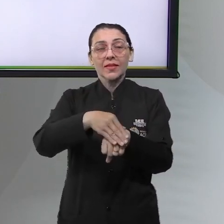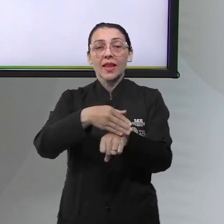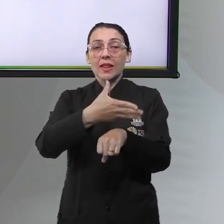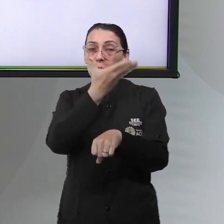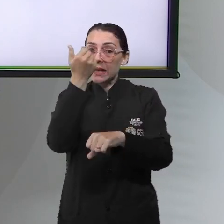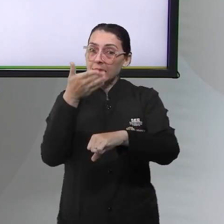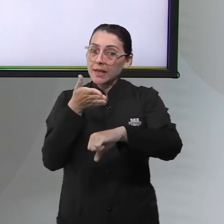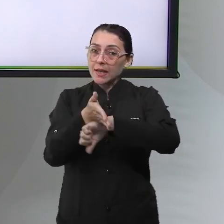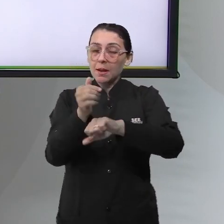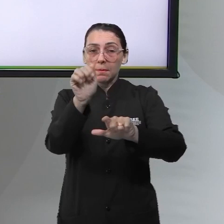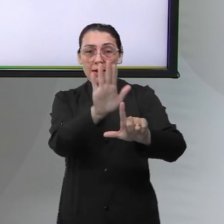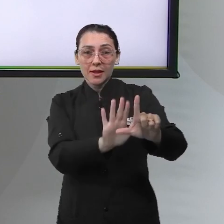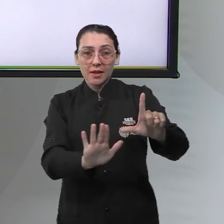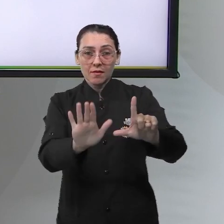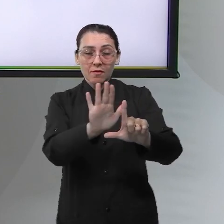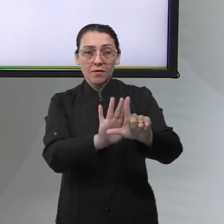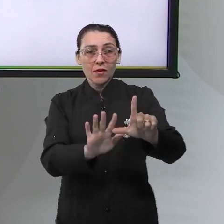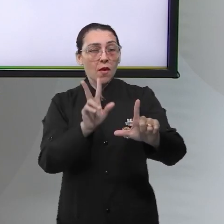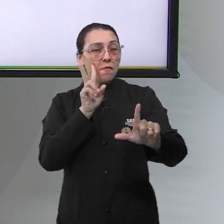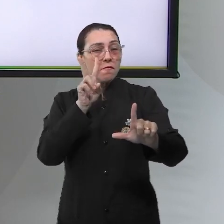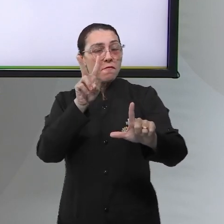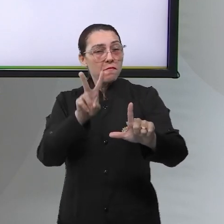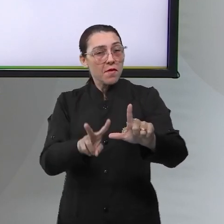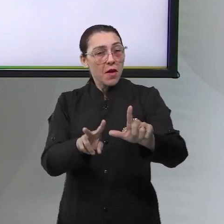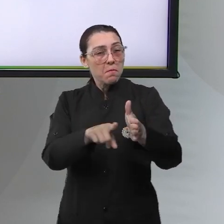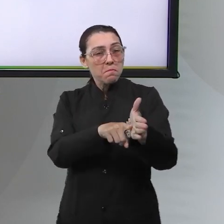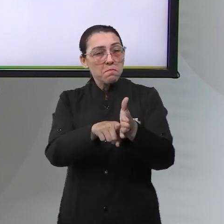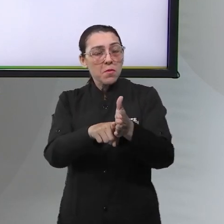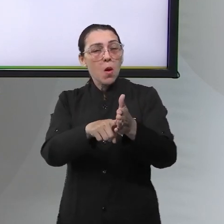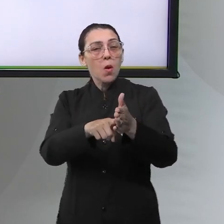acessar a nossa plataforma. Consulte os materiais